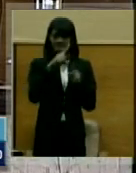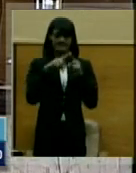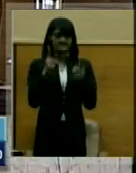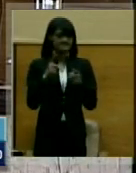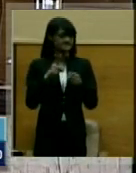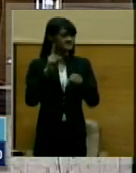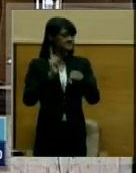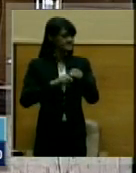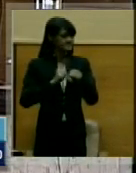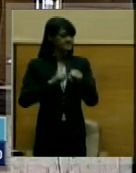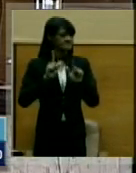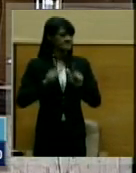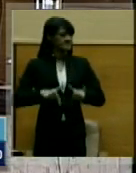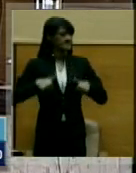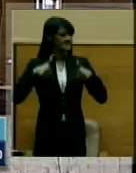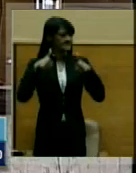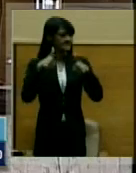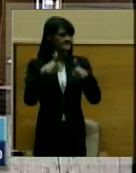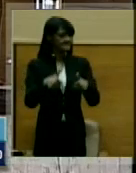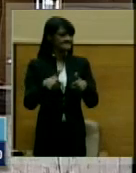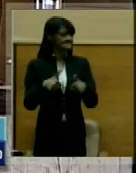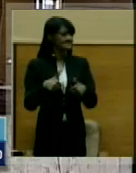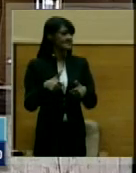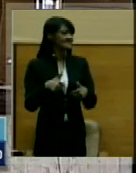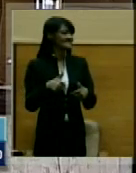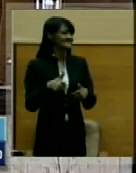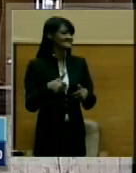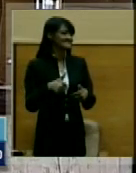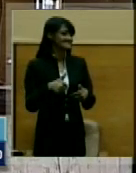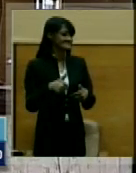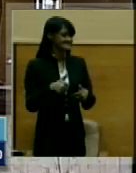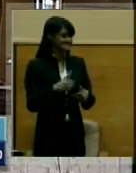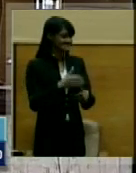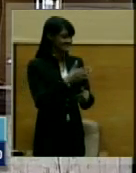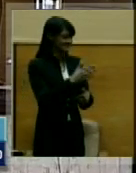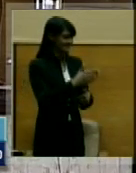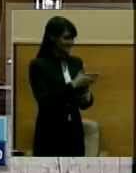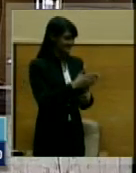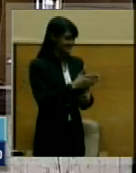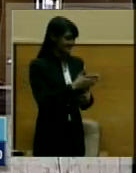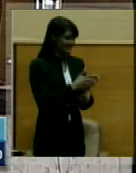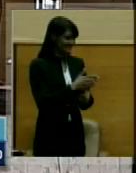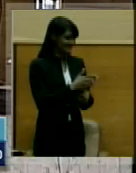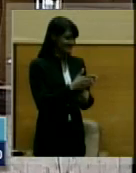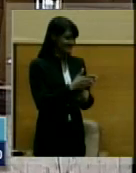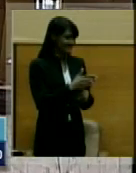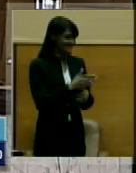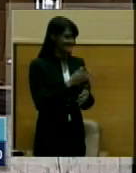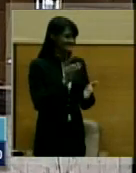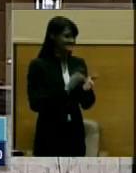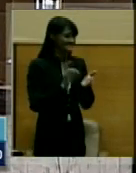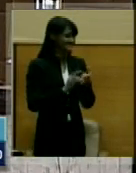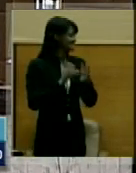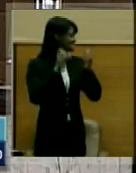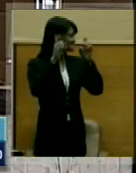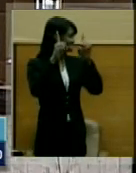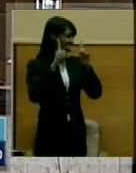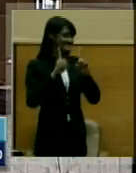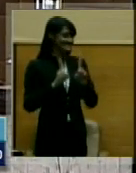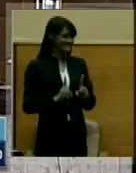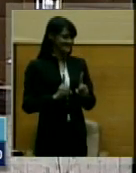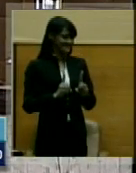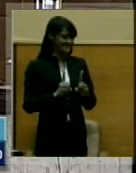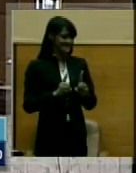que arcar com os custos e impedimentos impostos pelas interações entre nossa deficiência e as barreiras